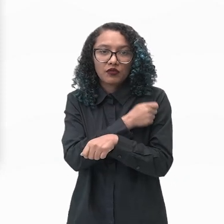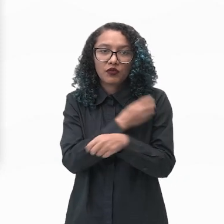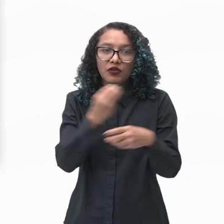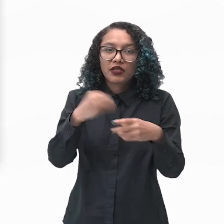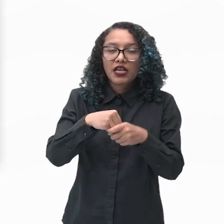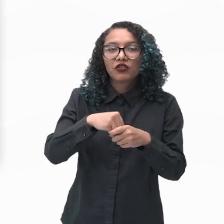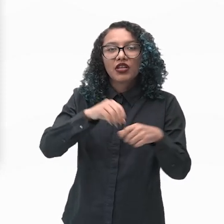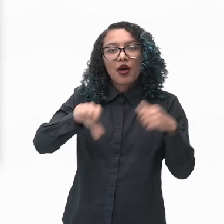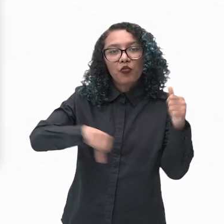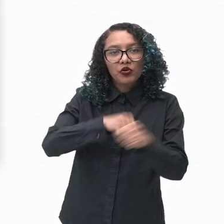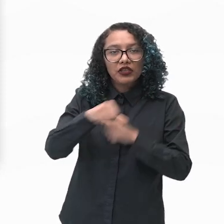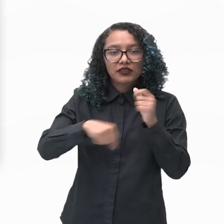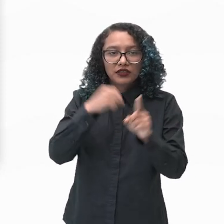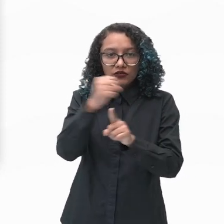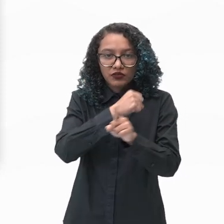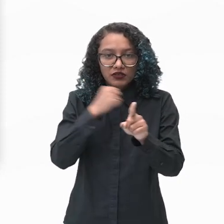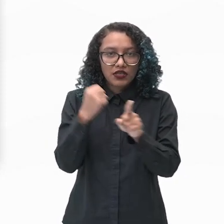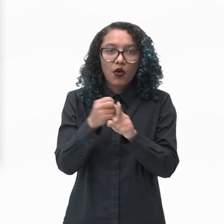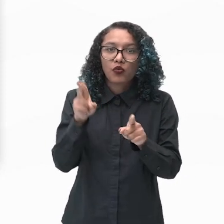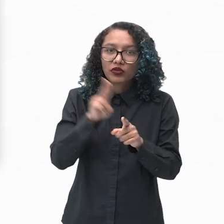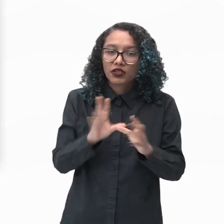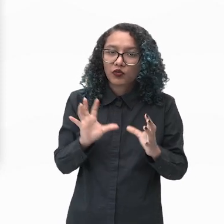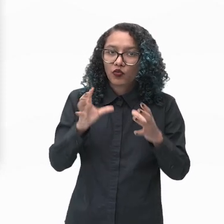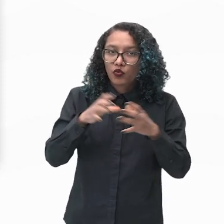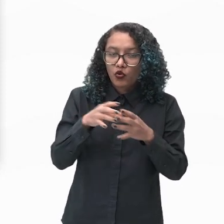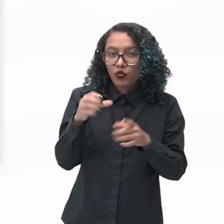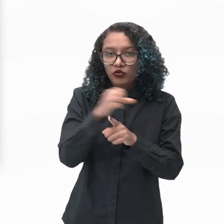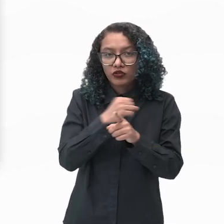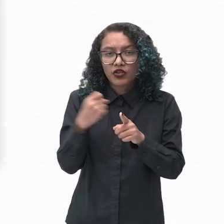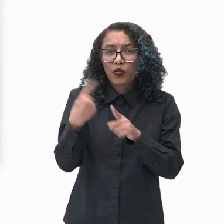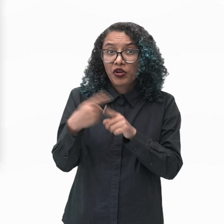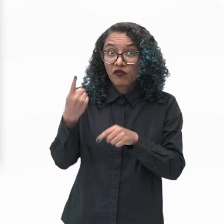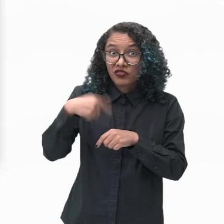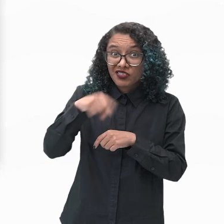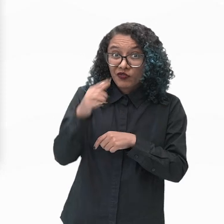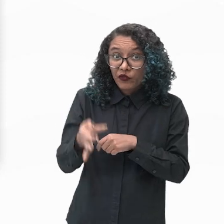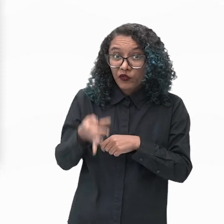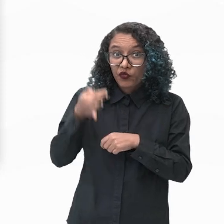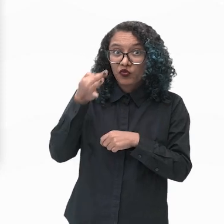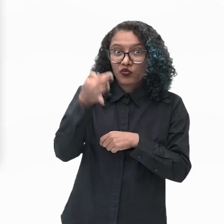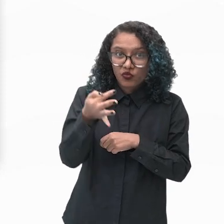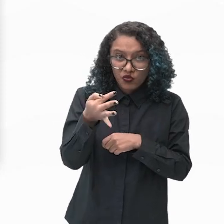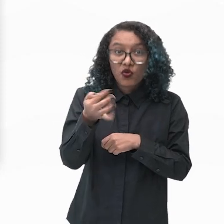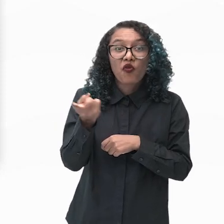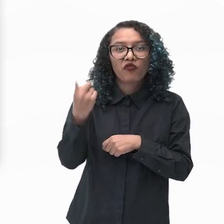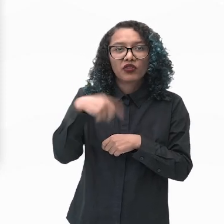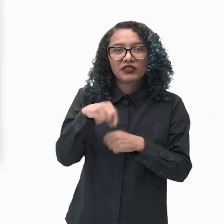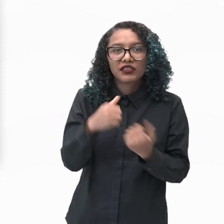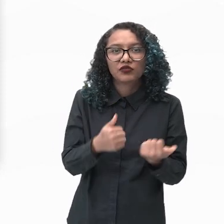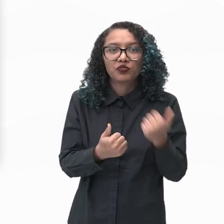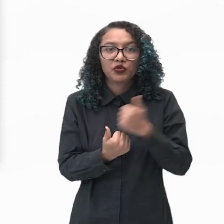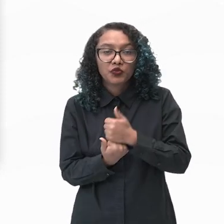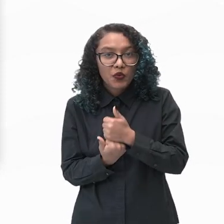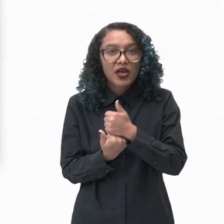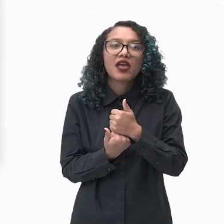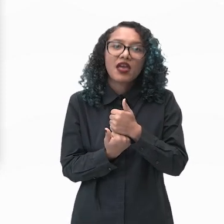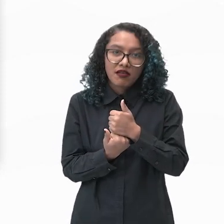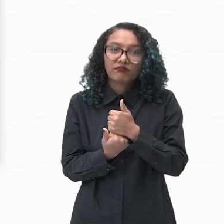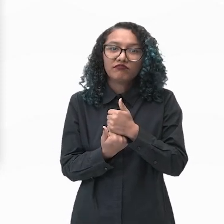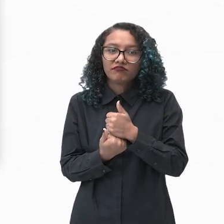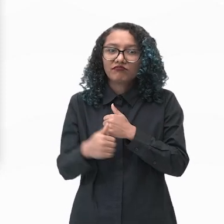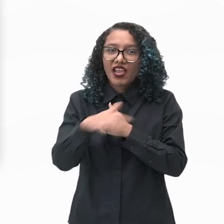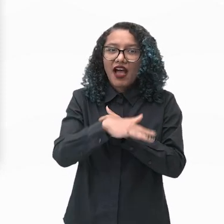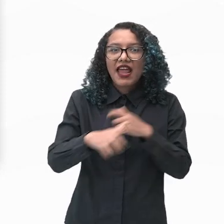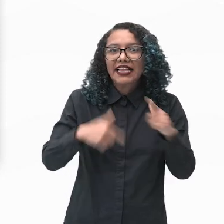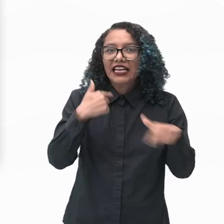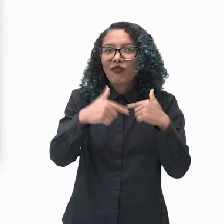através dos movimentos sociais. Vocês serão o futuro da nossa sociedade, vocês estarão ocupando os postos de trabalho mais à frente. Então,